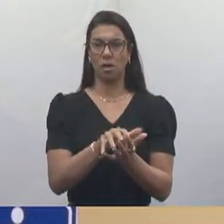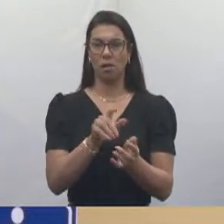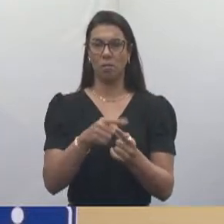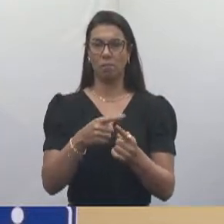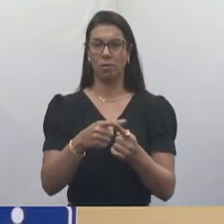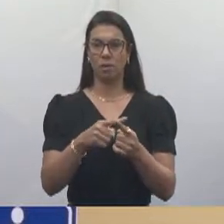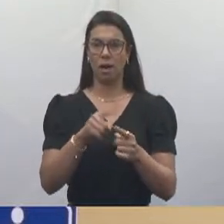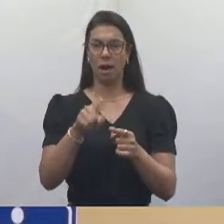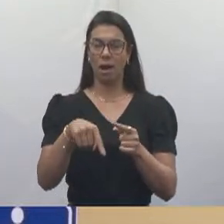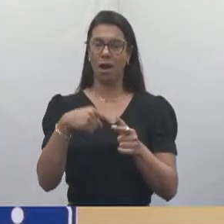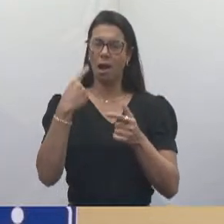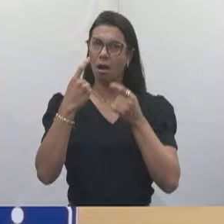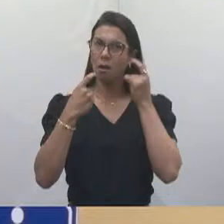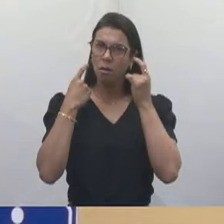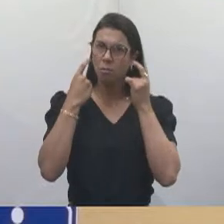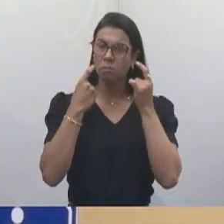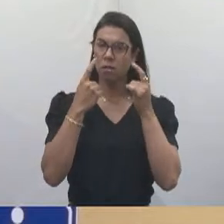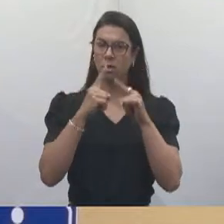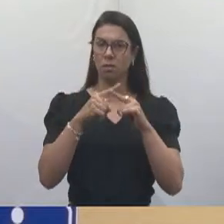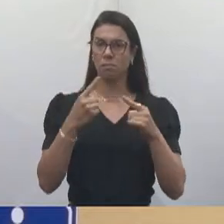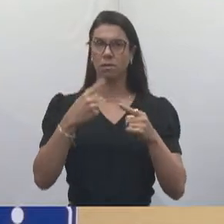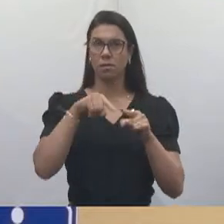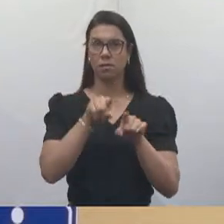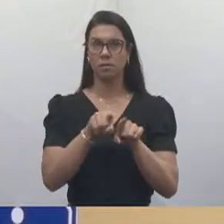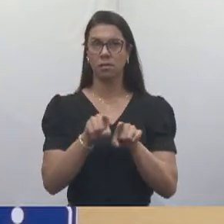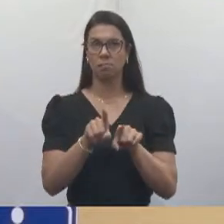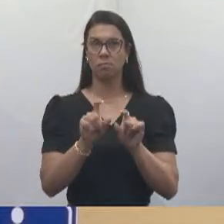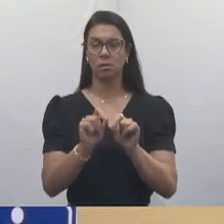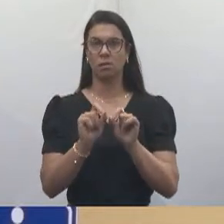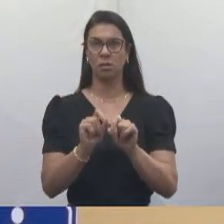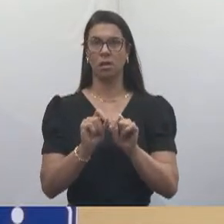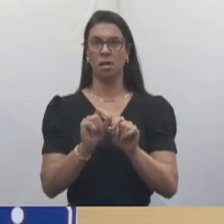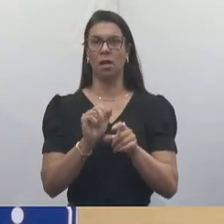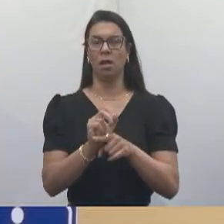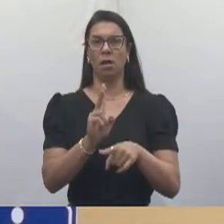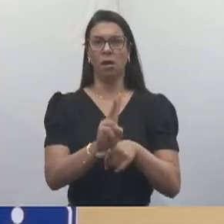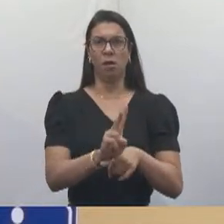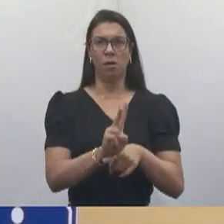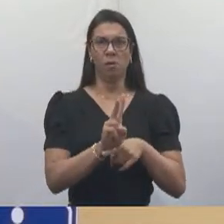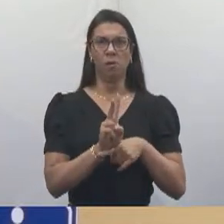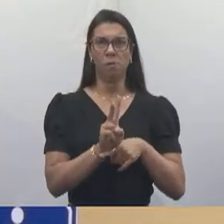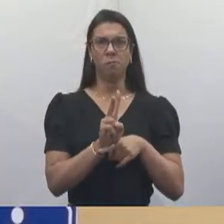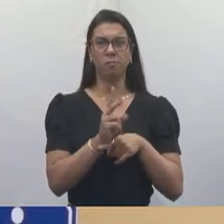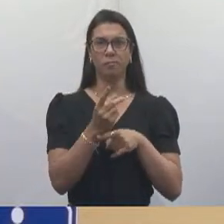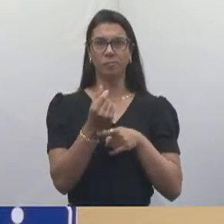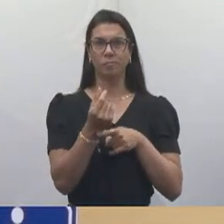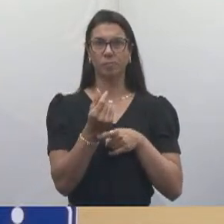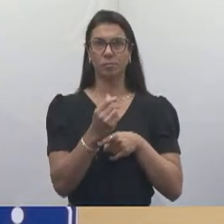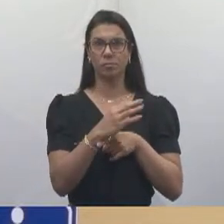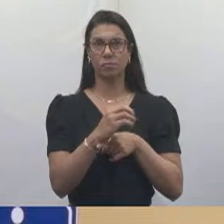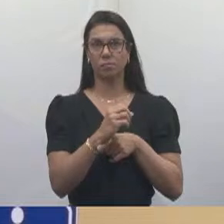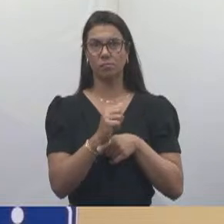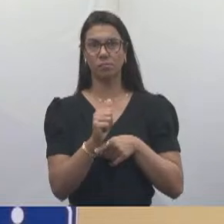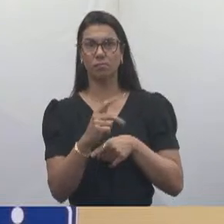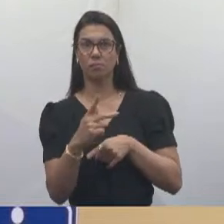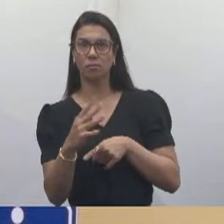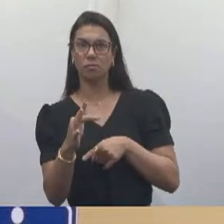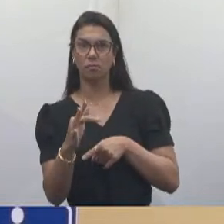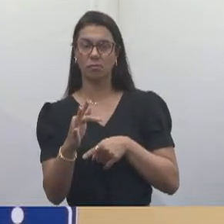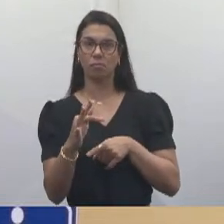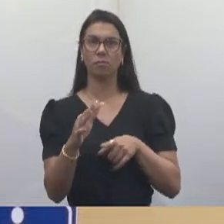preocupa. E nos preocupa também o empréstimo feito através do CAF,